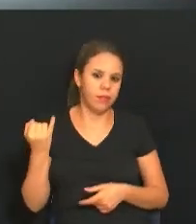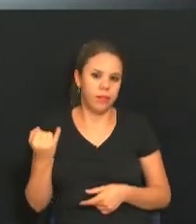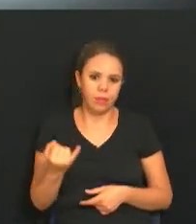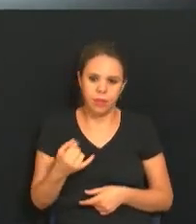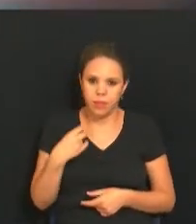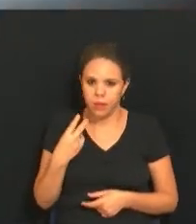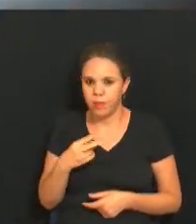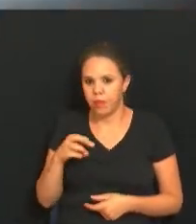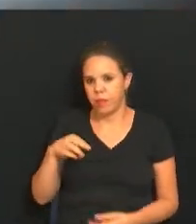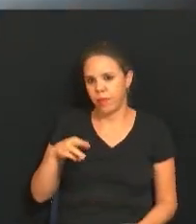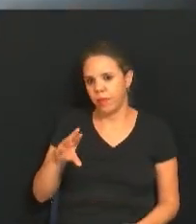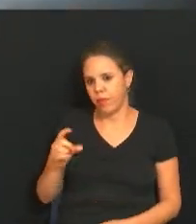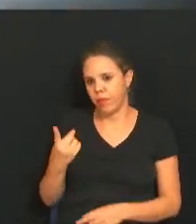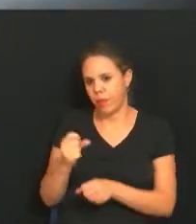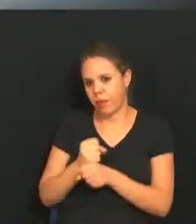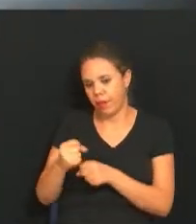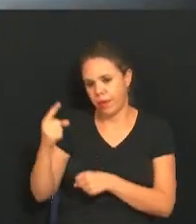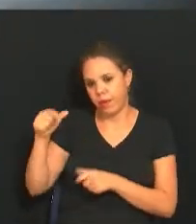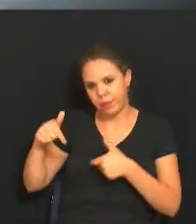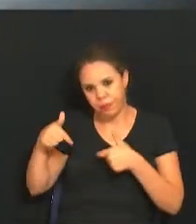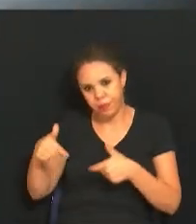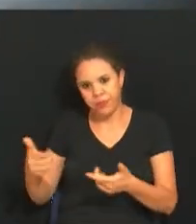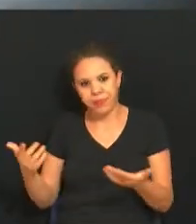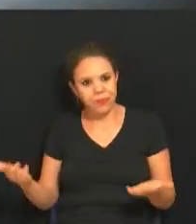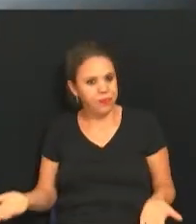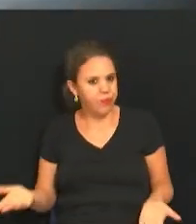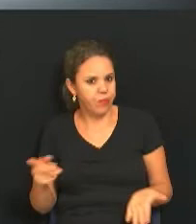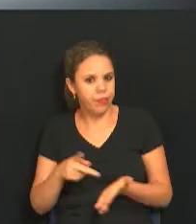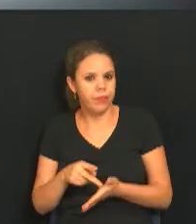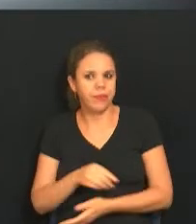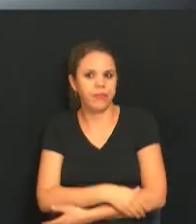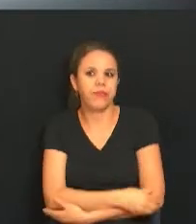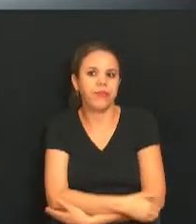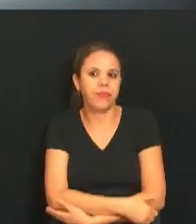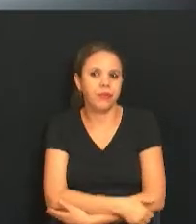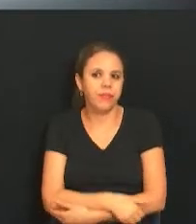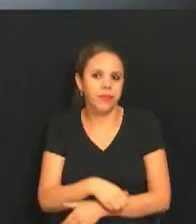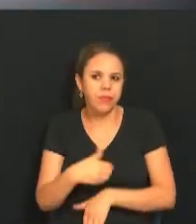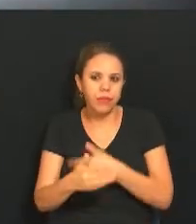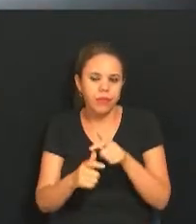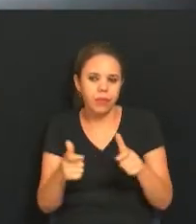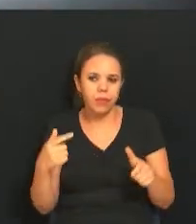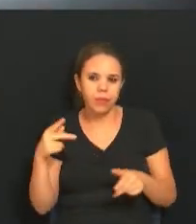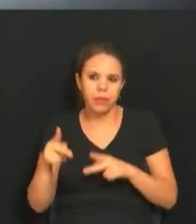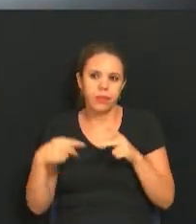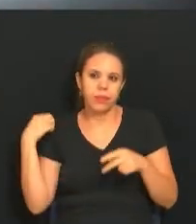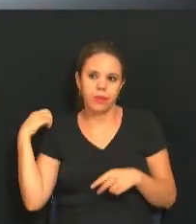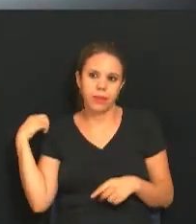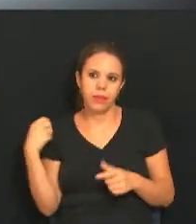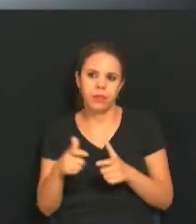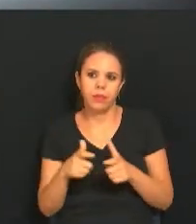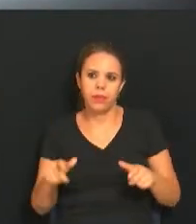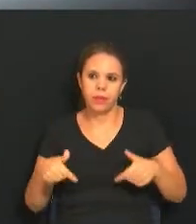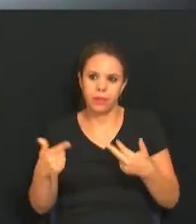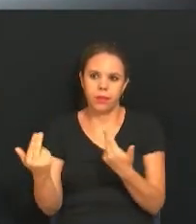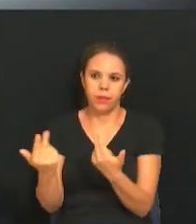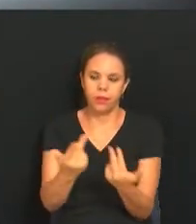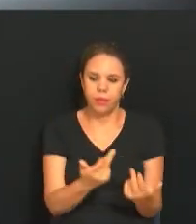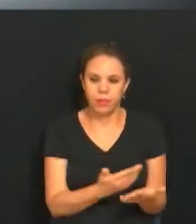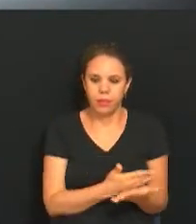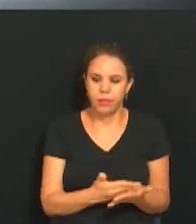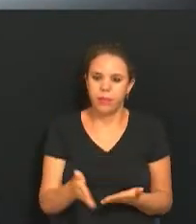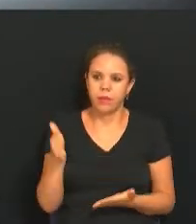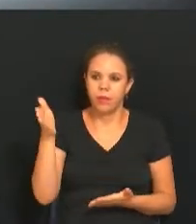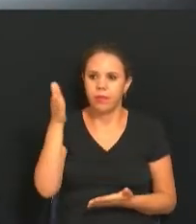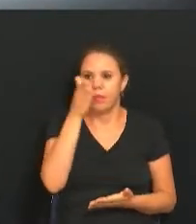Marcão, falando há 10 anos atua, né? Quer dizer, na verdade, eu acho que essa é uma tendência, porque está pipocando ações como essa